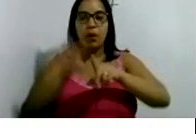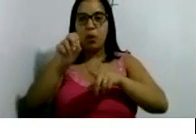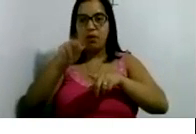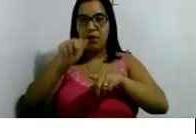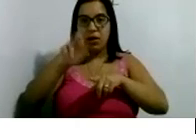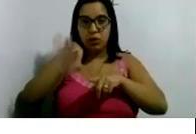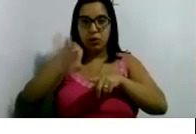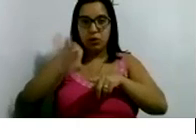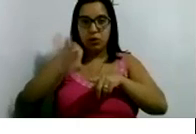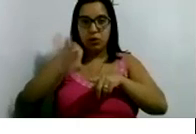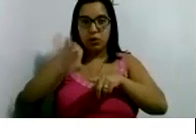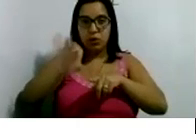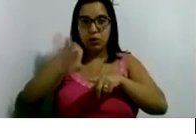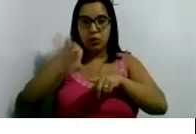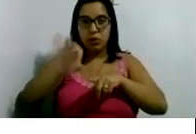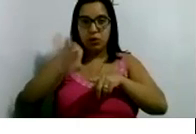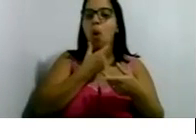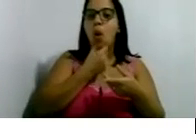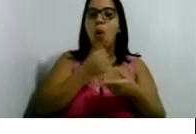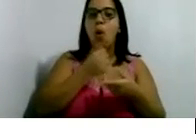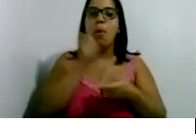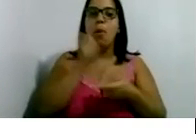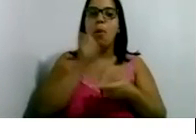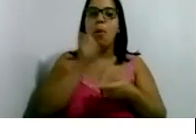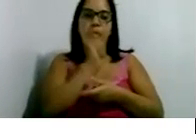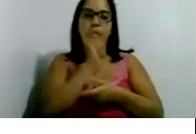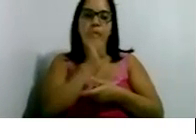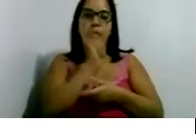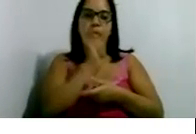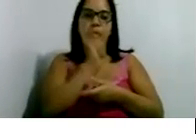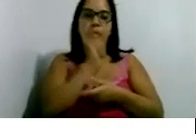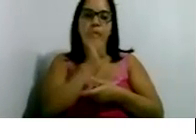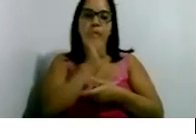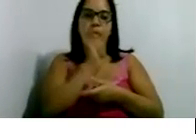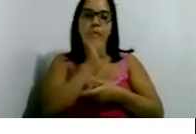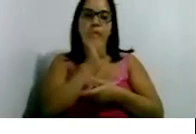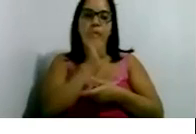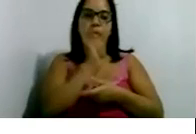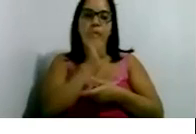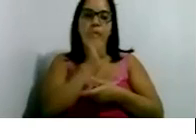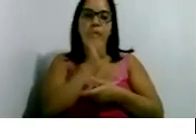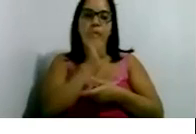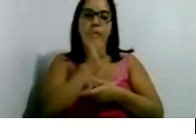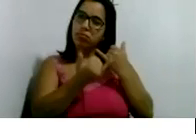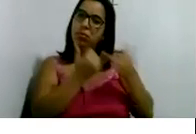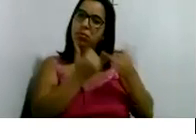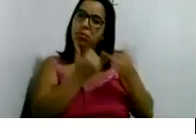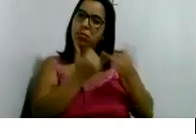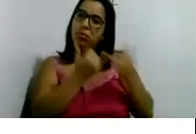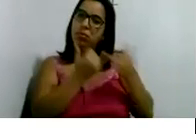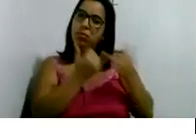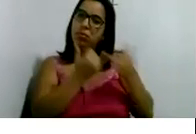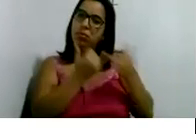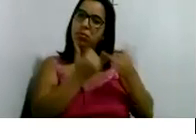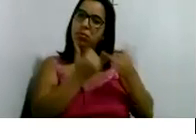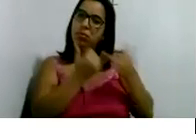gametogênese masculina e a feminina passam por processos semelhantes. Só que o que tem de diferente entre um processo e o outro